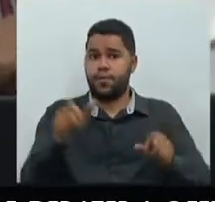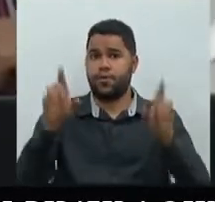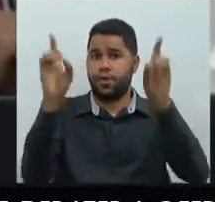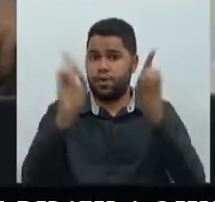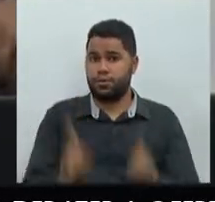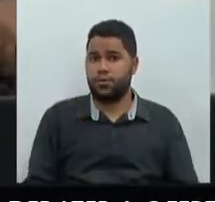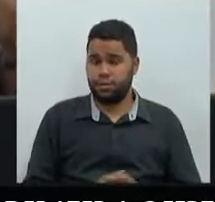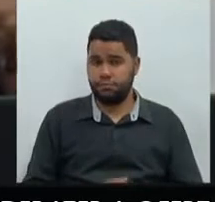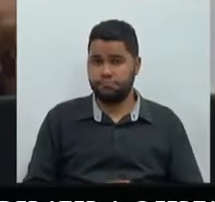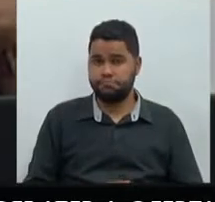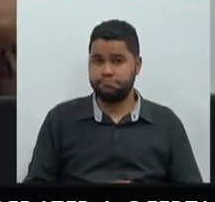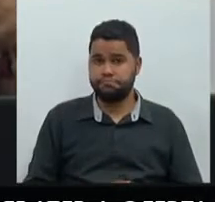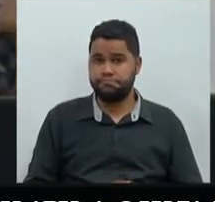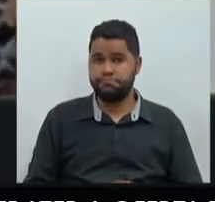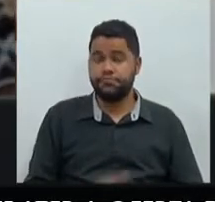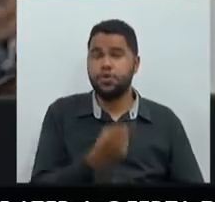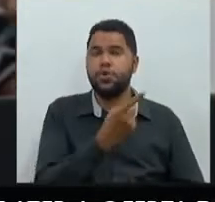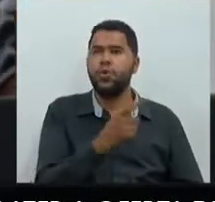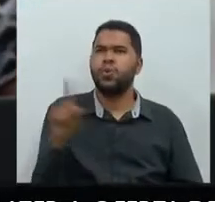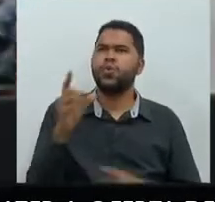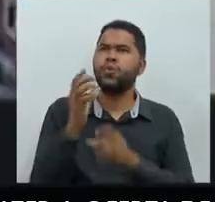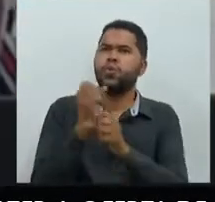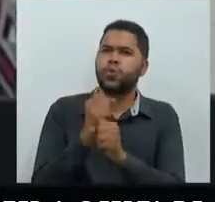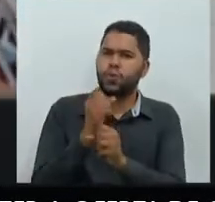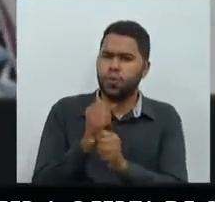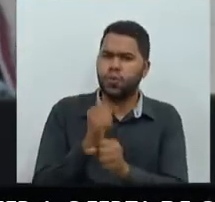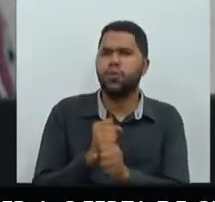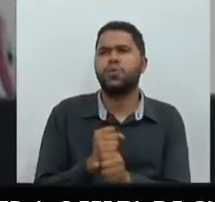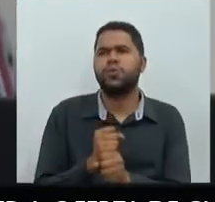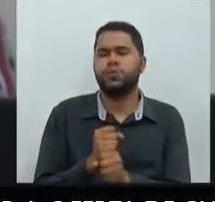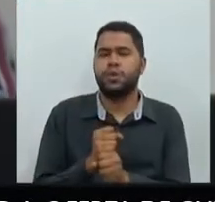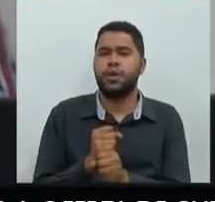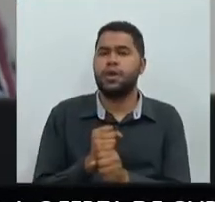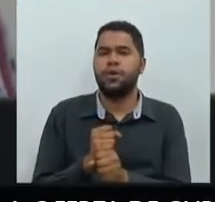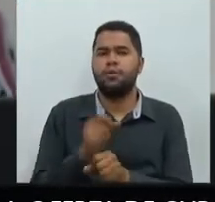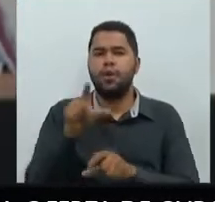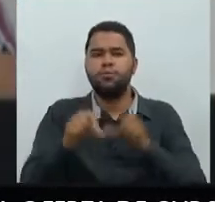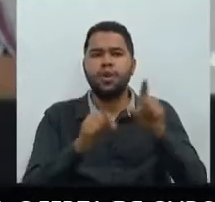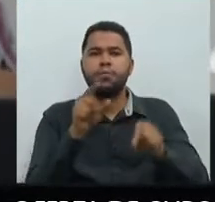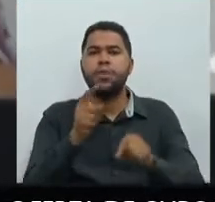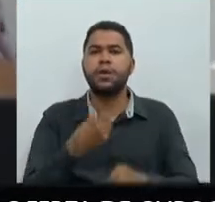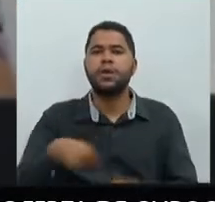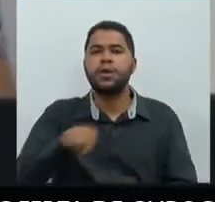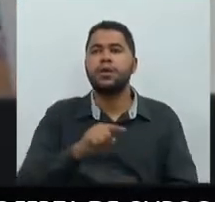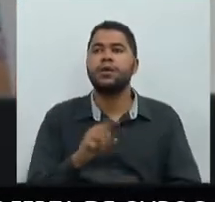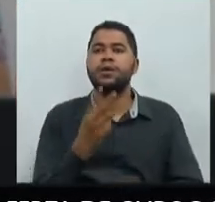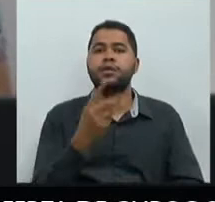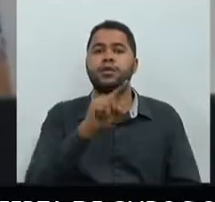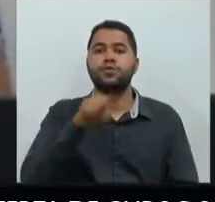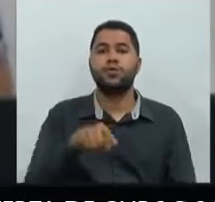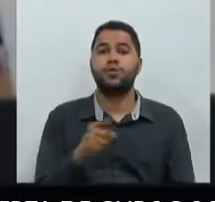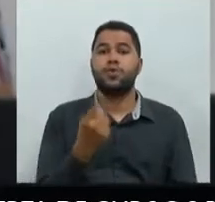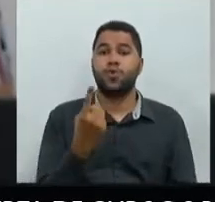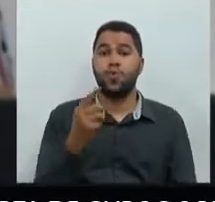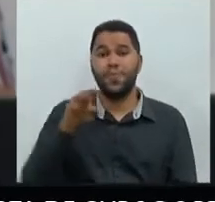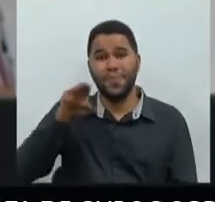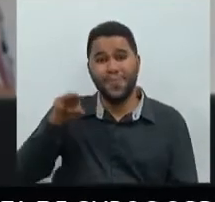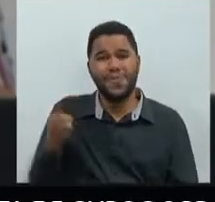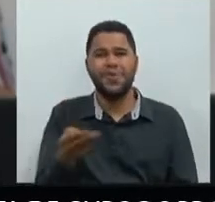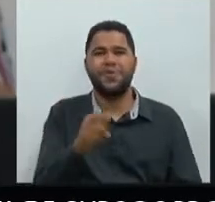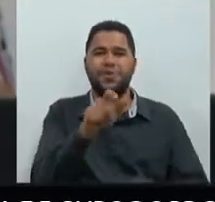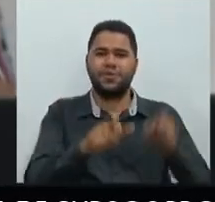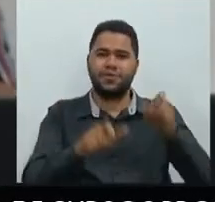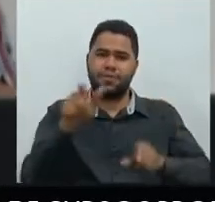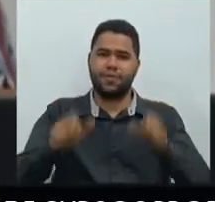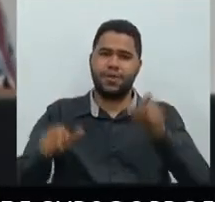deficiência. E aí, nesse último censo, foi levantado que nós temos hoje 3,1 milhões de pessoas